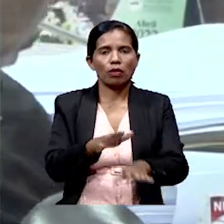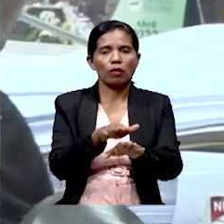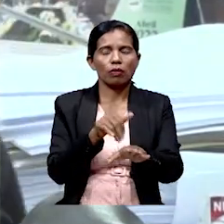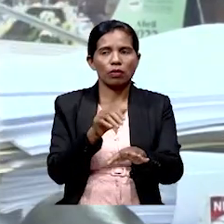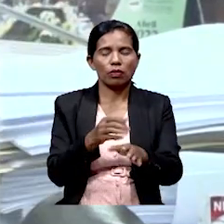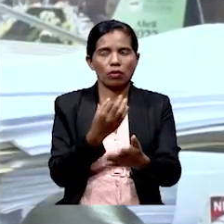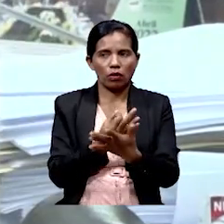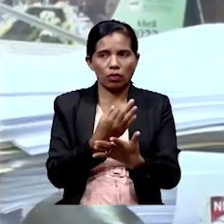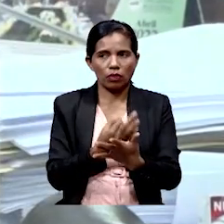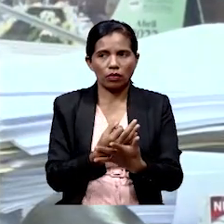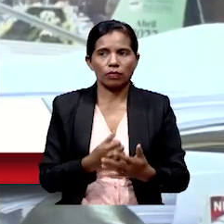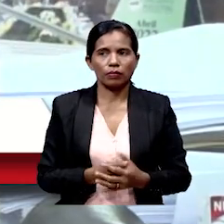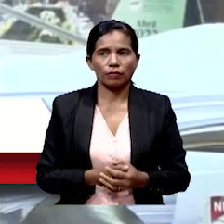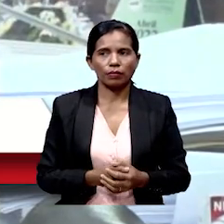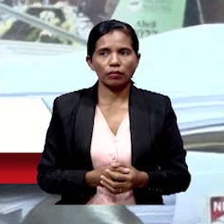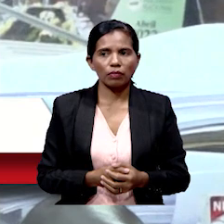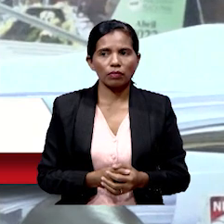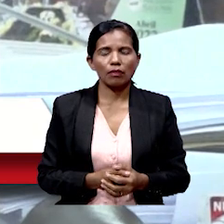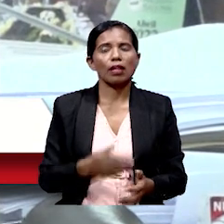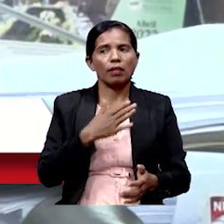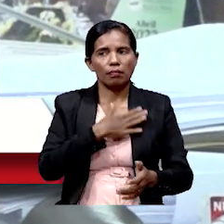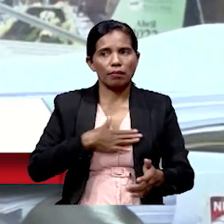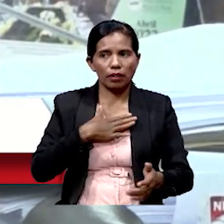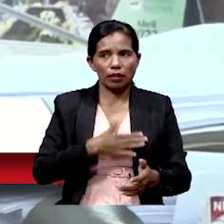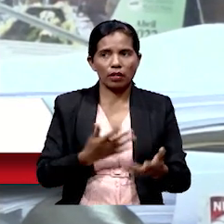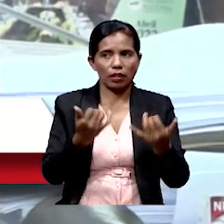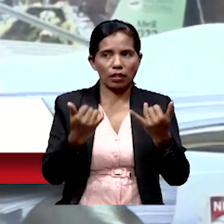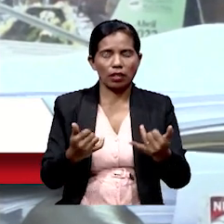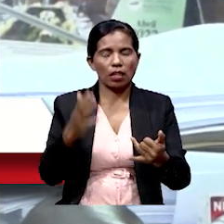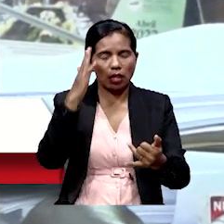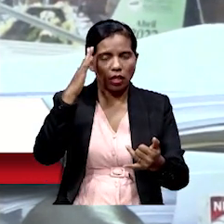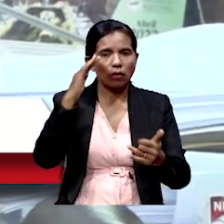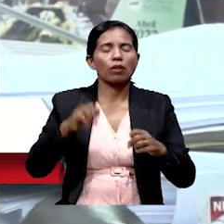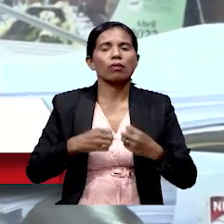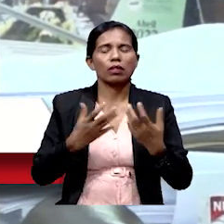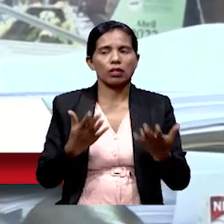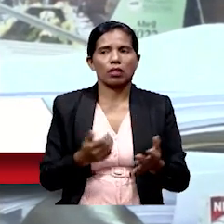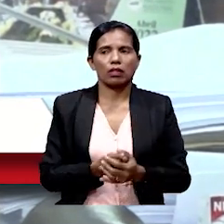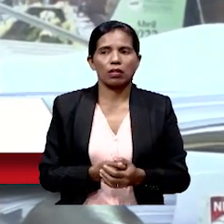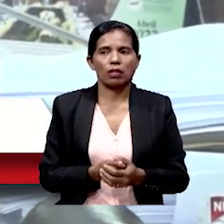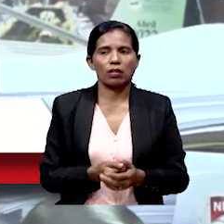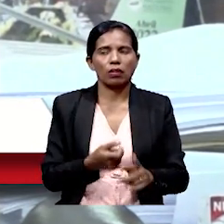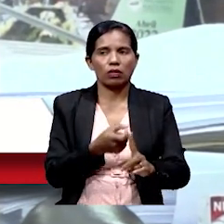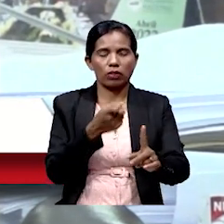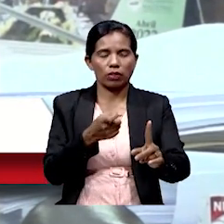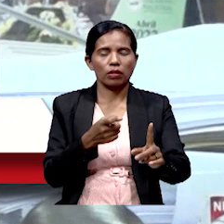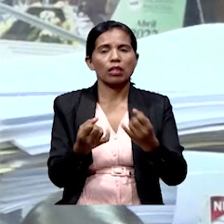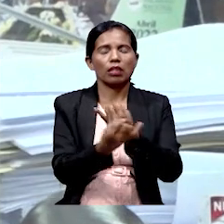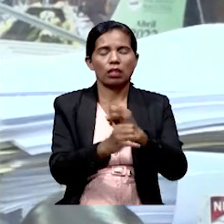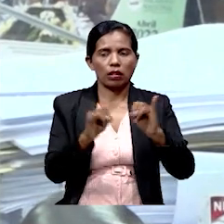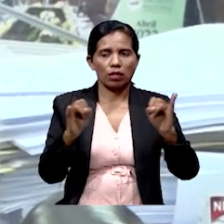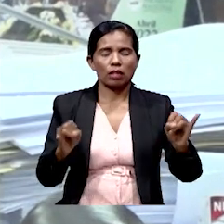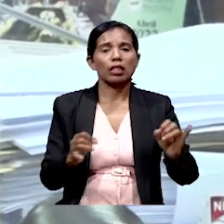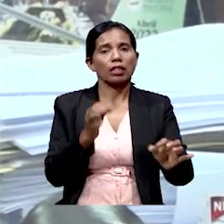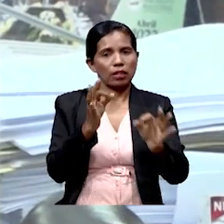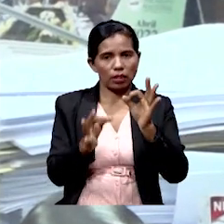rendimento sustentável estimado. Nebe favorida, ida ne nia ni Hanoi oinsa. Hosi auditor independente. Mesmo